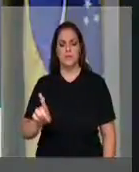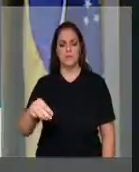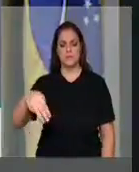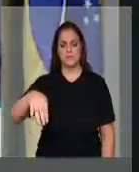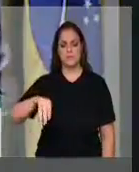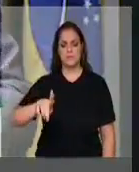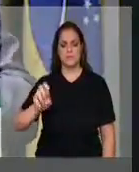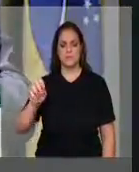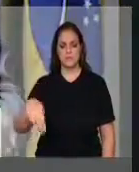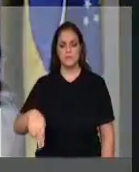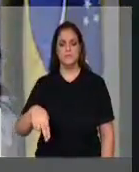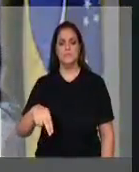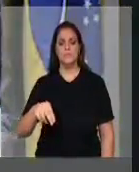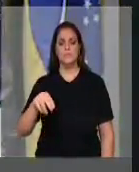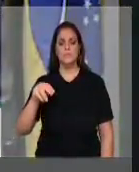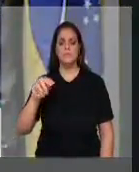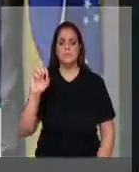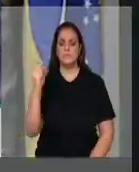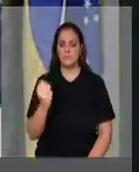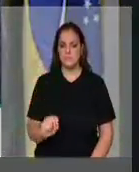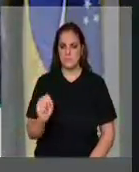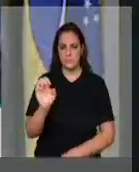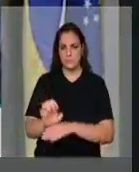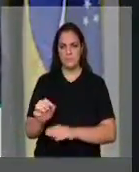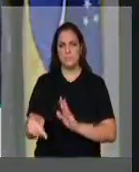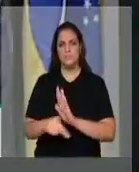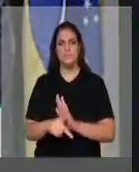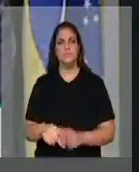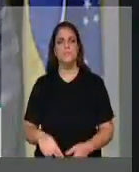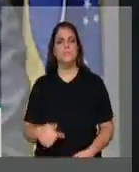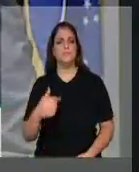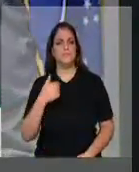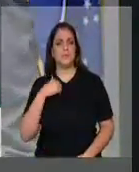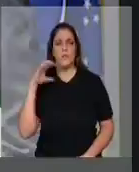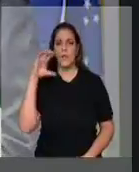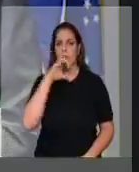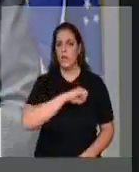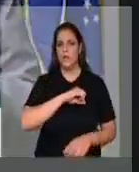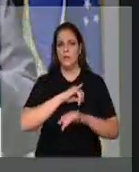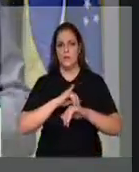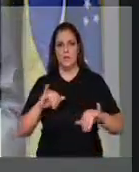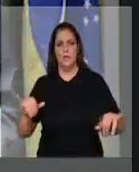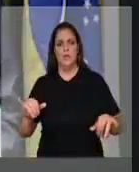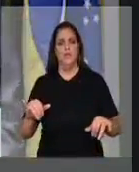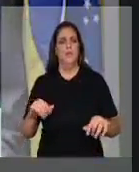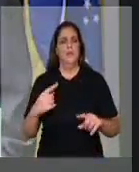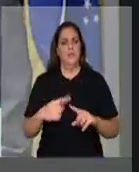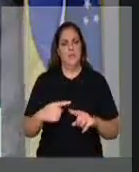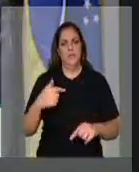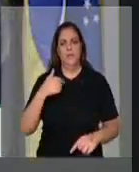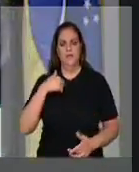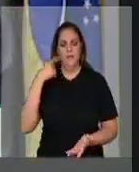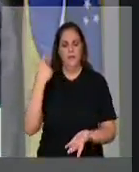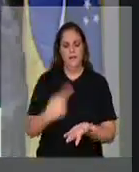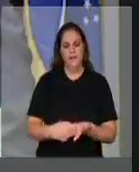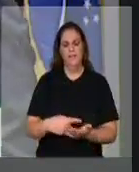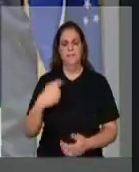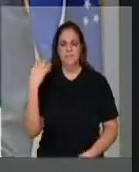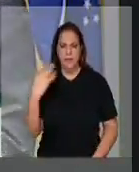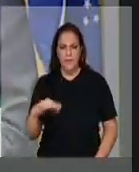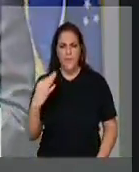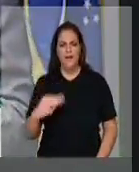Sergipe. Mas a minha vida aqui é muito rápida, é só para reafirmar, deputado Carimbão, o nosso compromisso é com